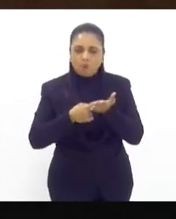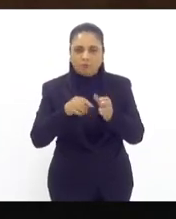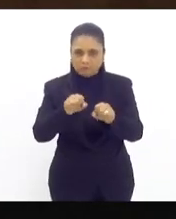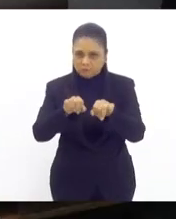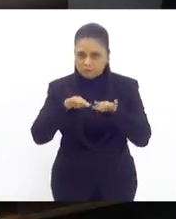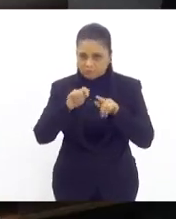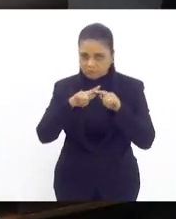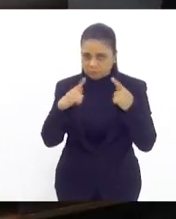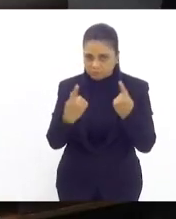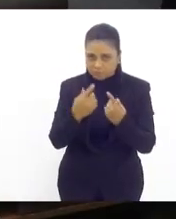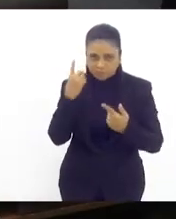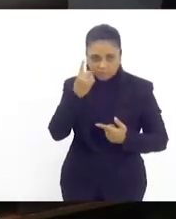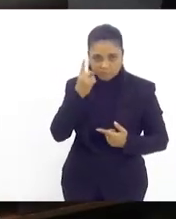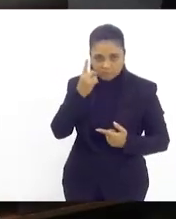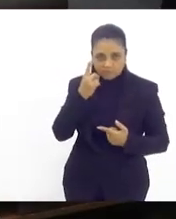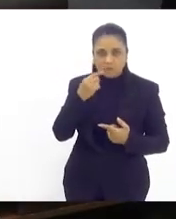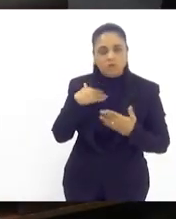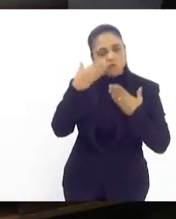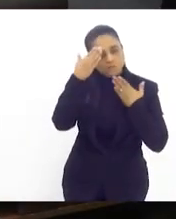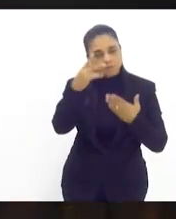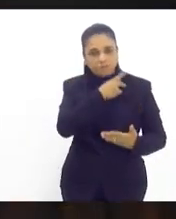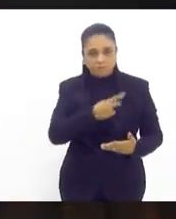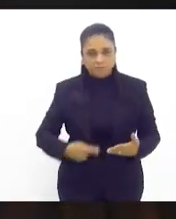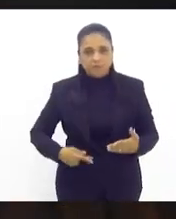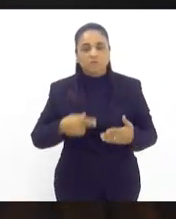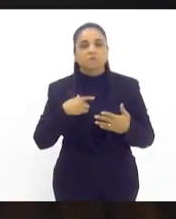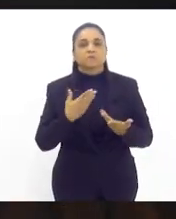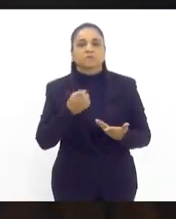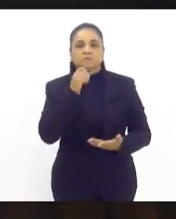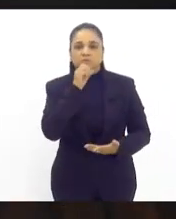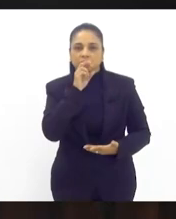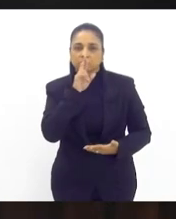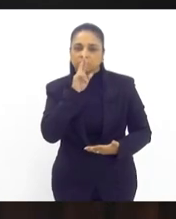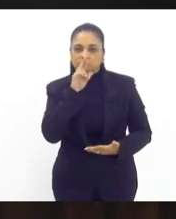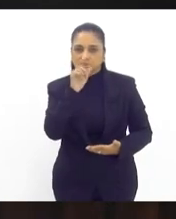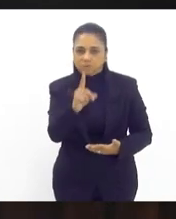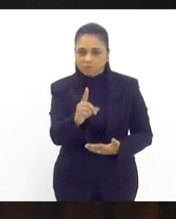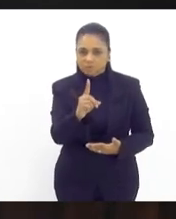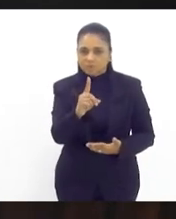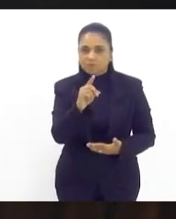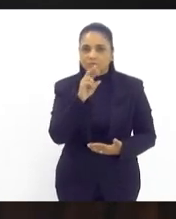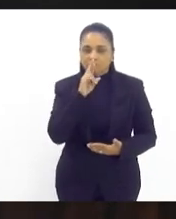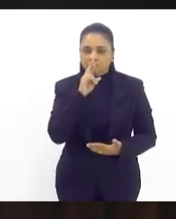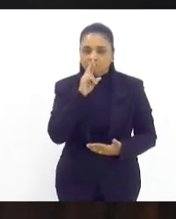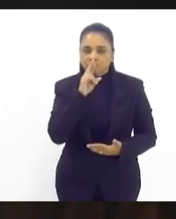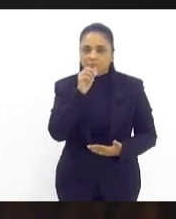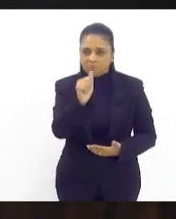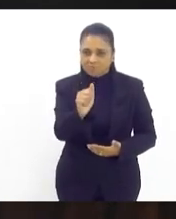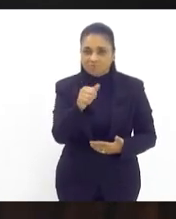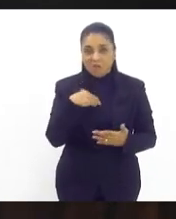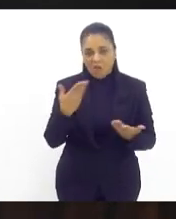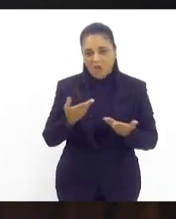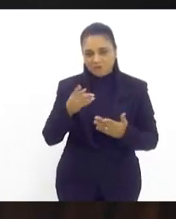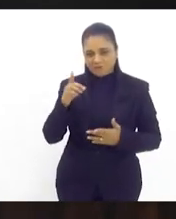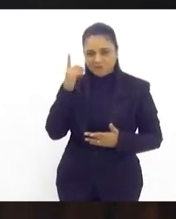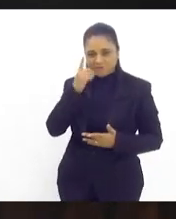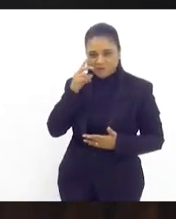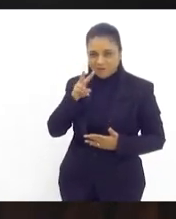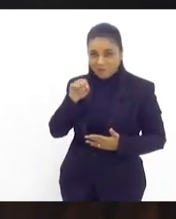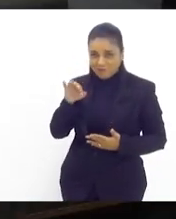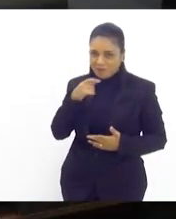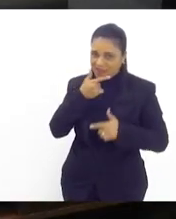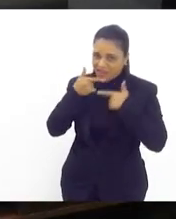Obrigado nove Deputado Rodrigo Amorim Vitor Júnior vai sair todo sorridente aqui hoje